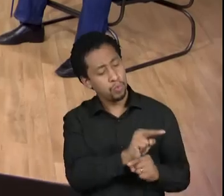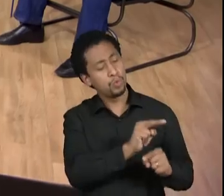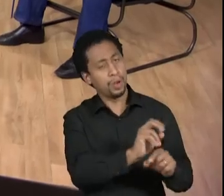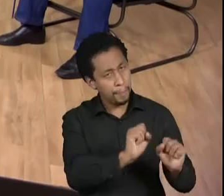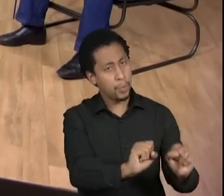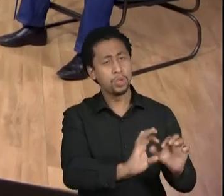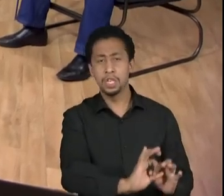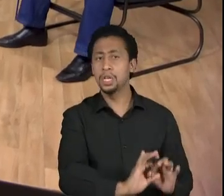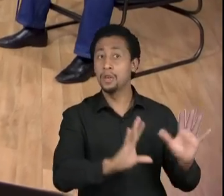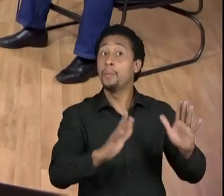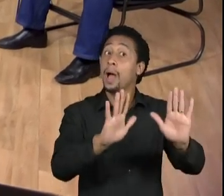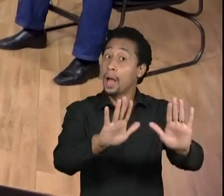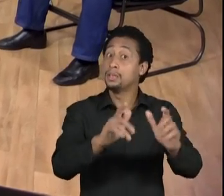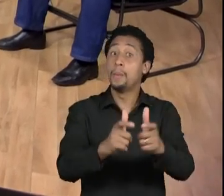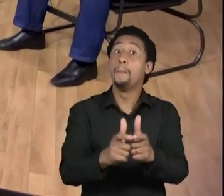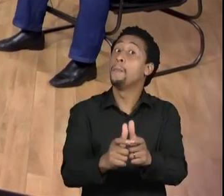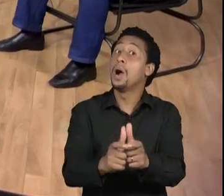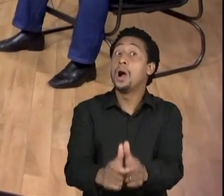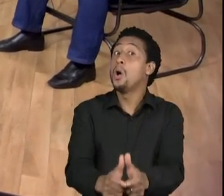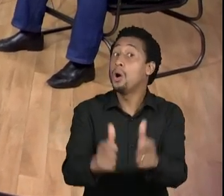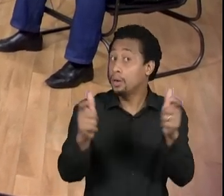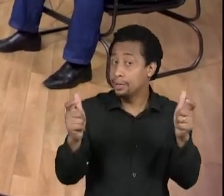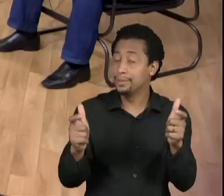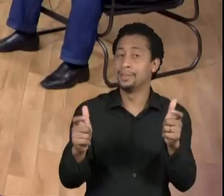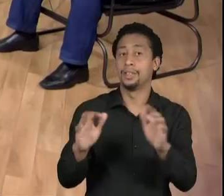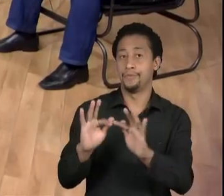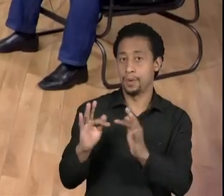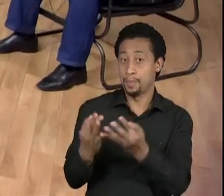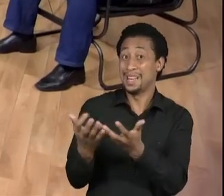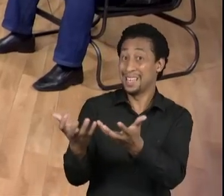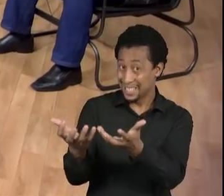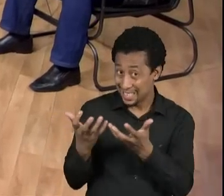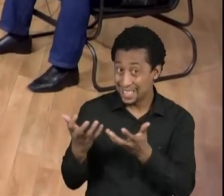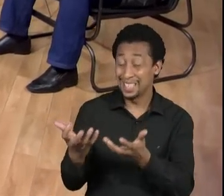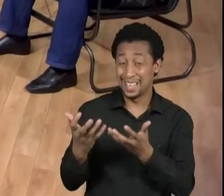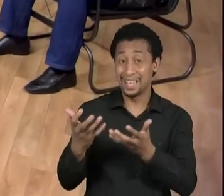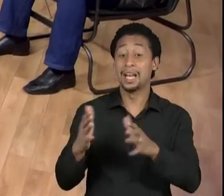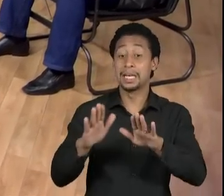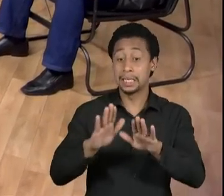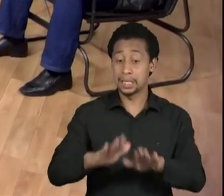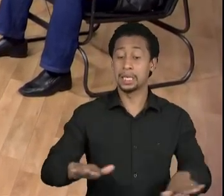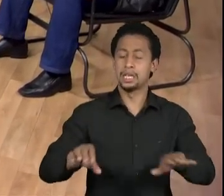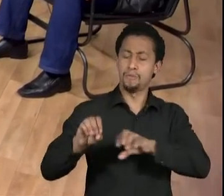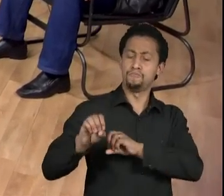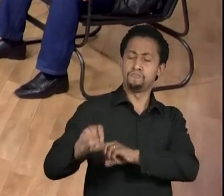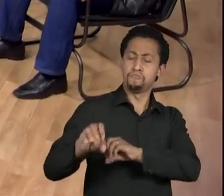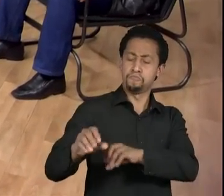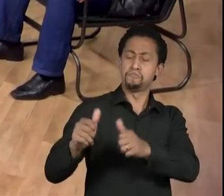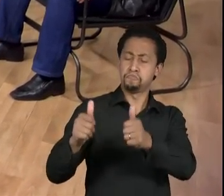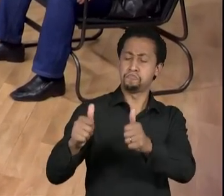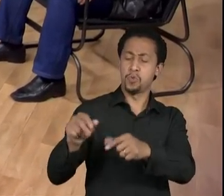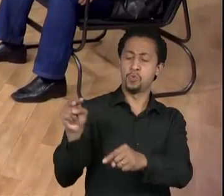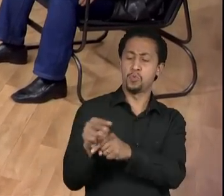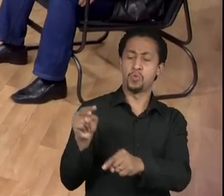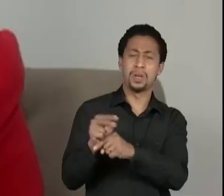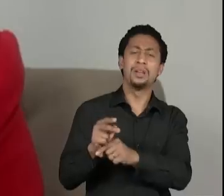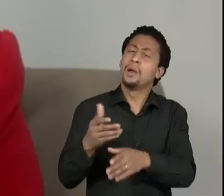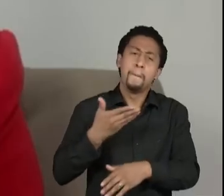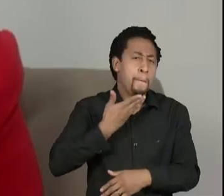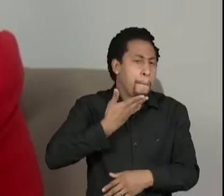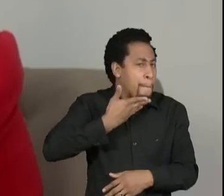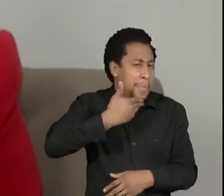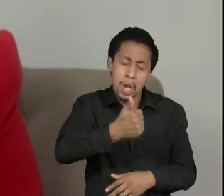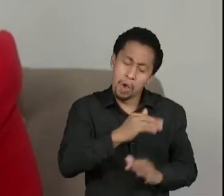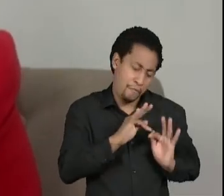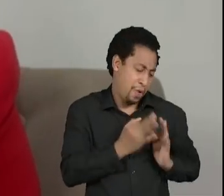dos casos, quem mais deseja que os seus filhos sejam bem educados, que os seus filhos sejam bem cuidados do que os próprios pais. Então é